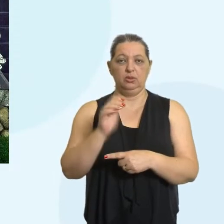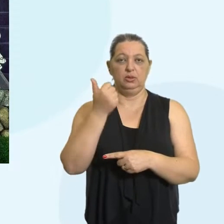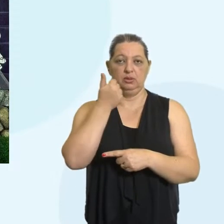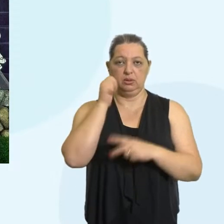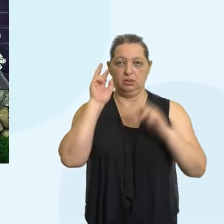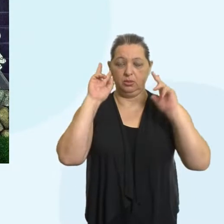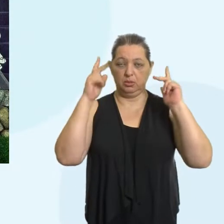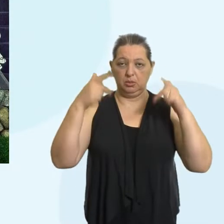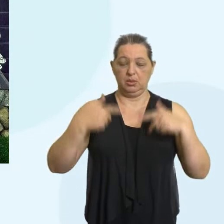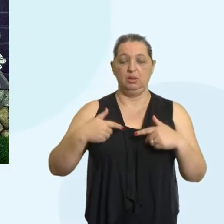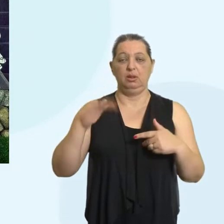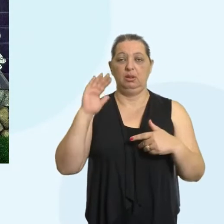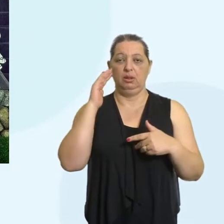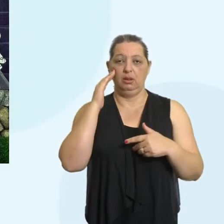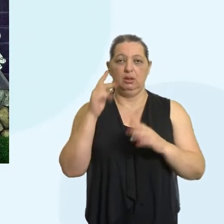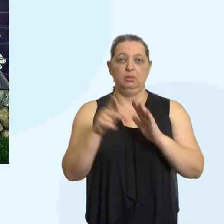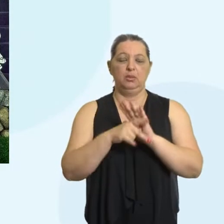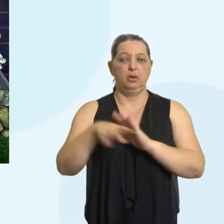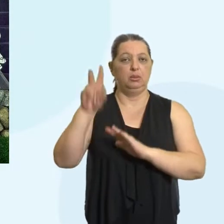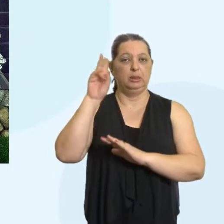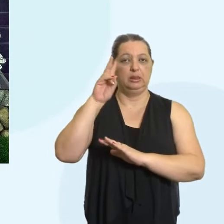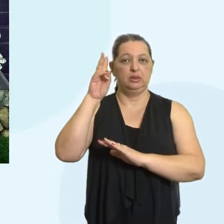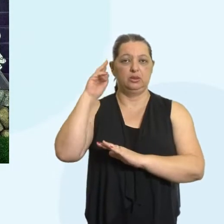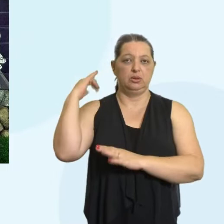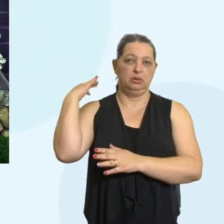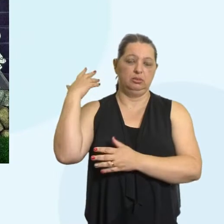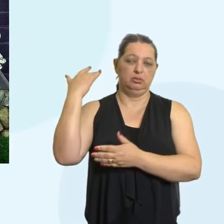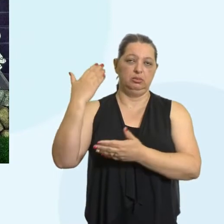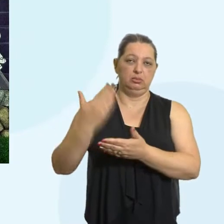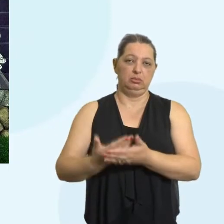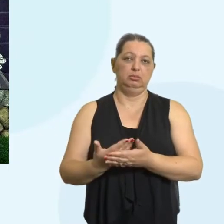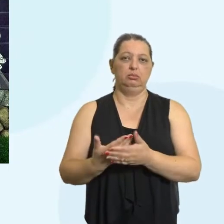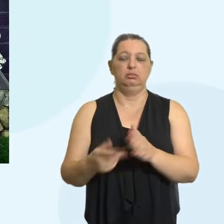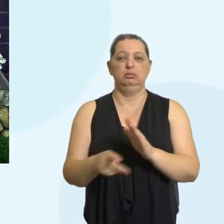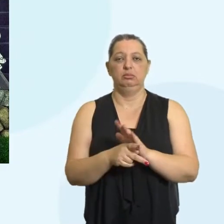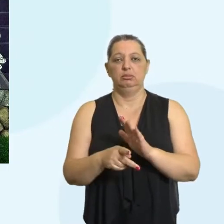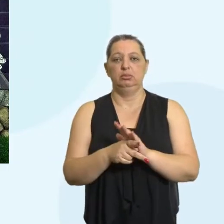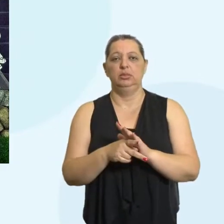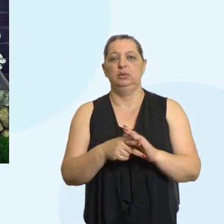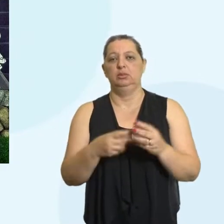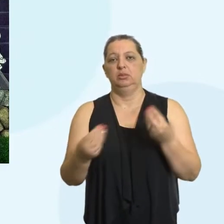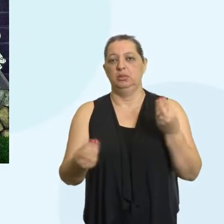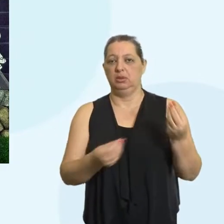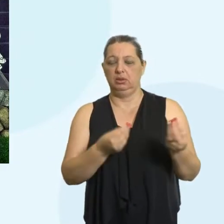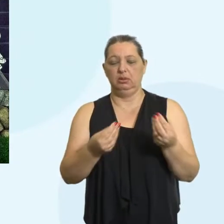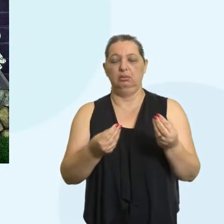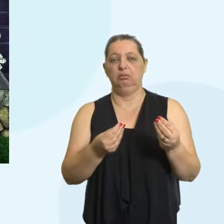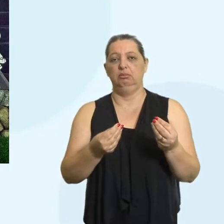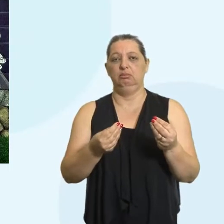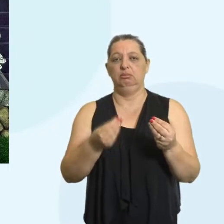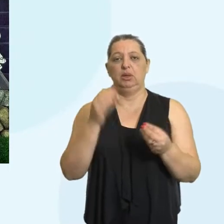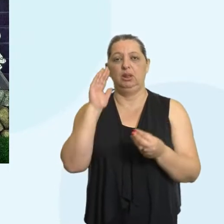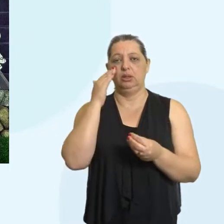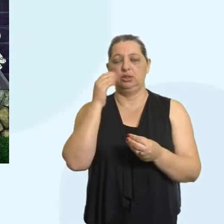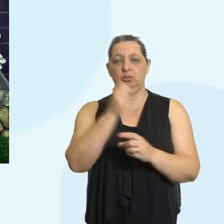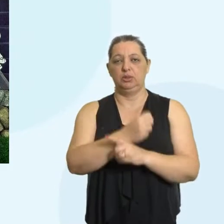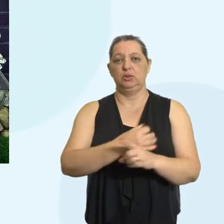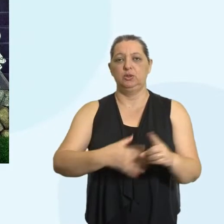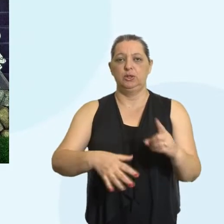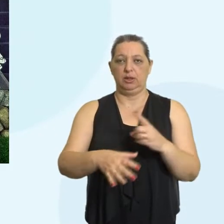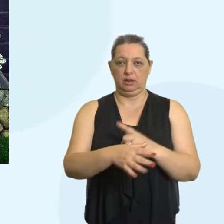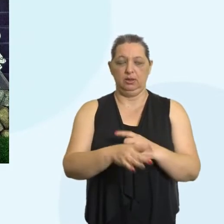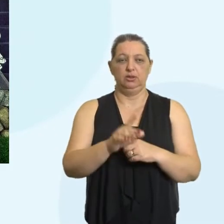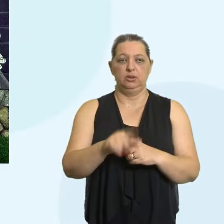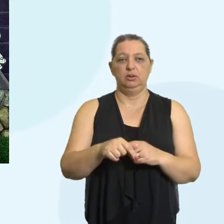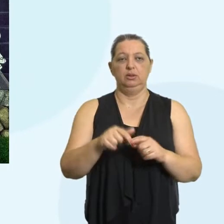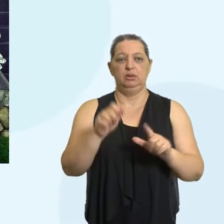entender algumas questões históricas ela sensibilizar para questões sociais e aí eu tô trazendo aí para vocês primeira imagem que a